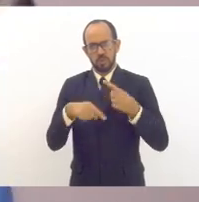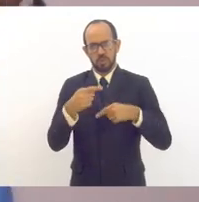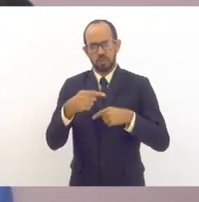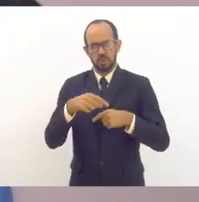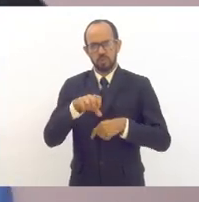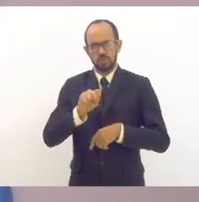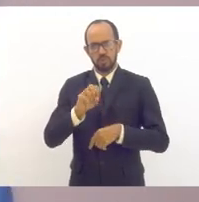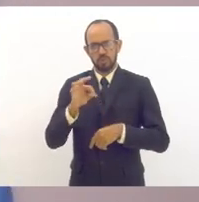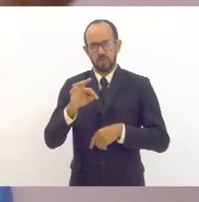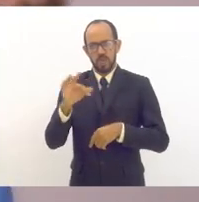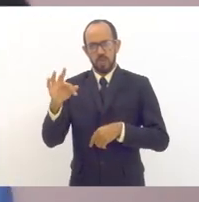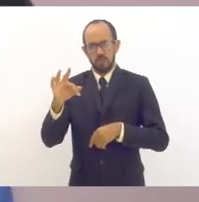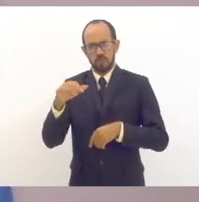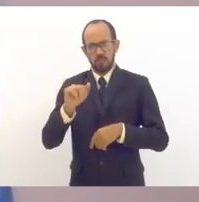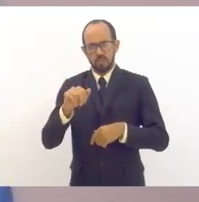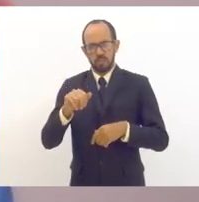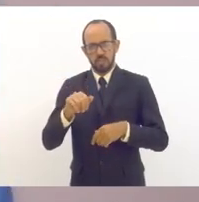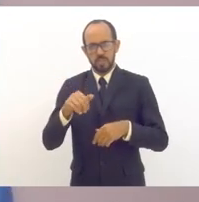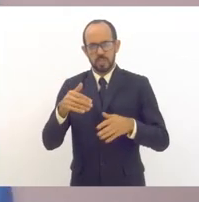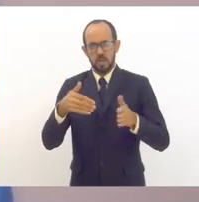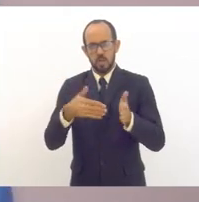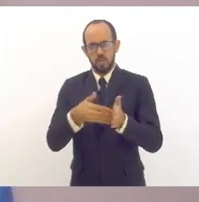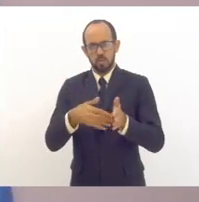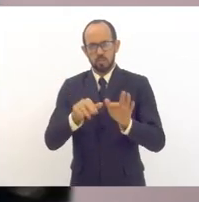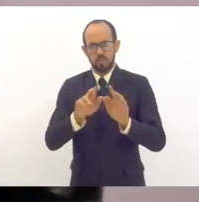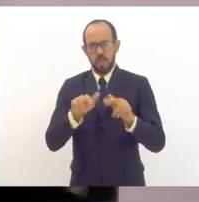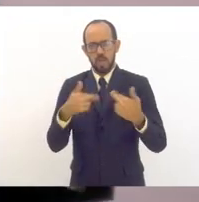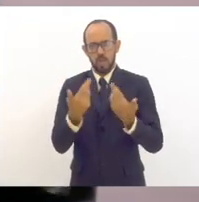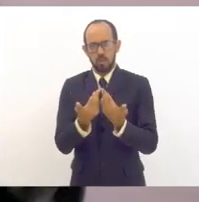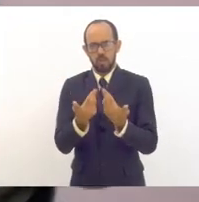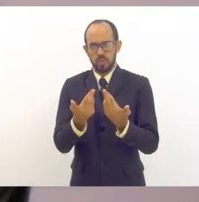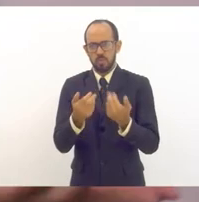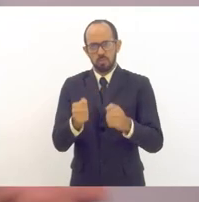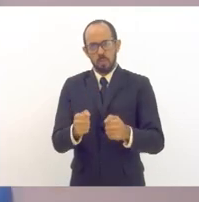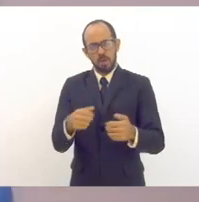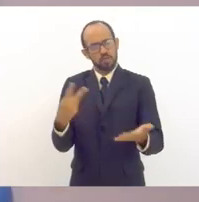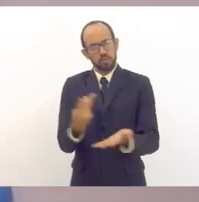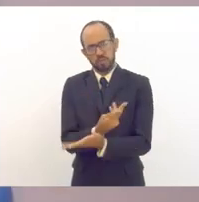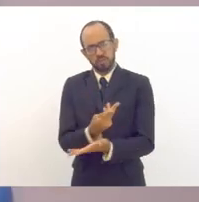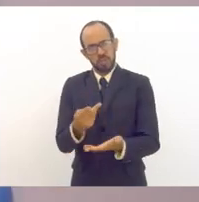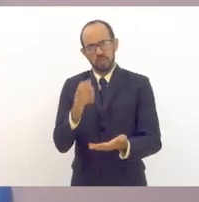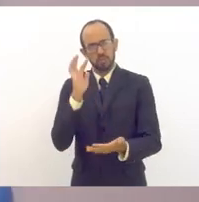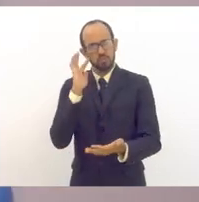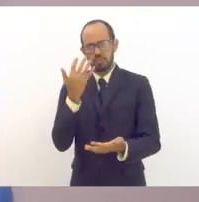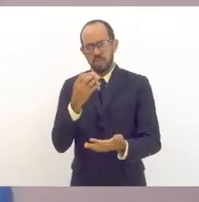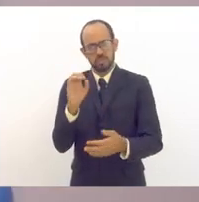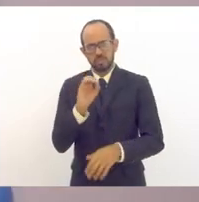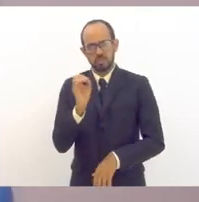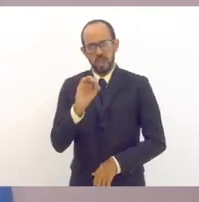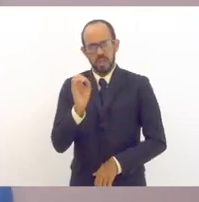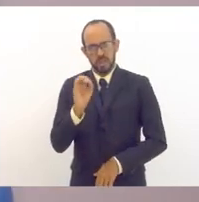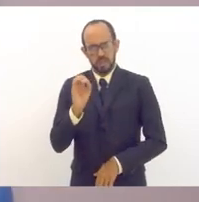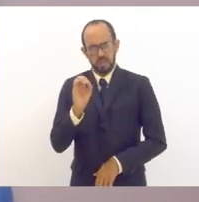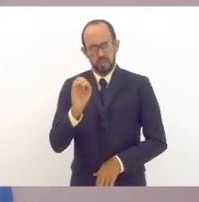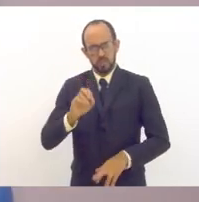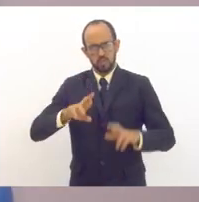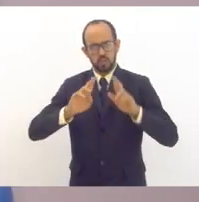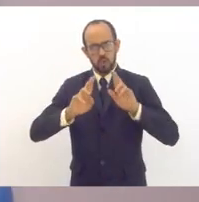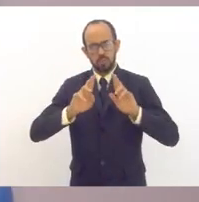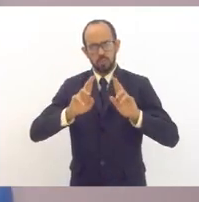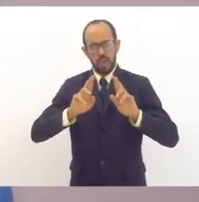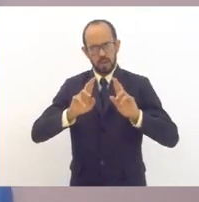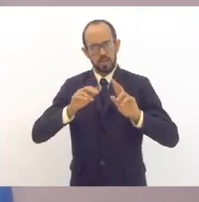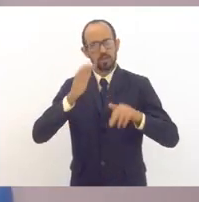que pode nessa última reunião esse ano não decidir mais nada muito provável isso tomara que